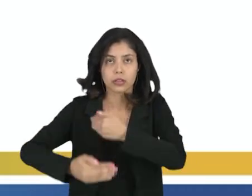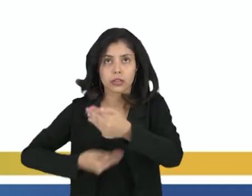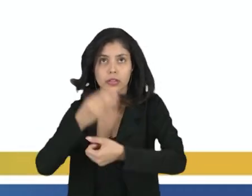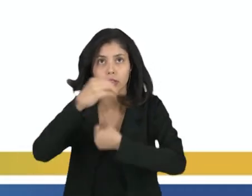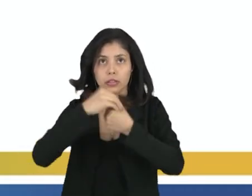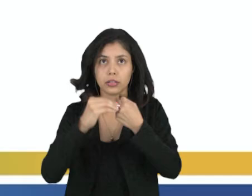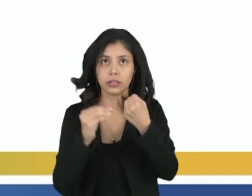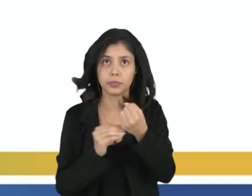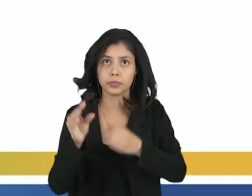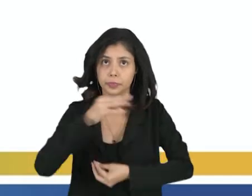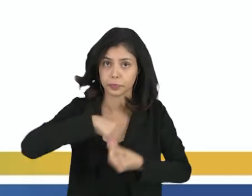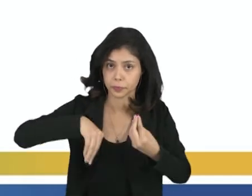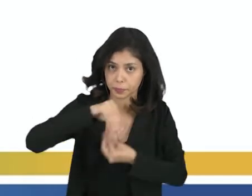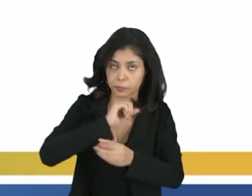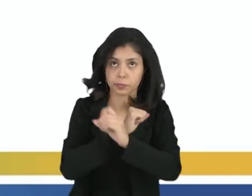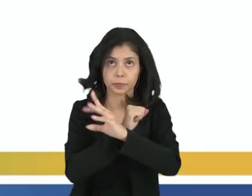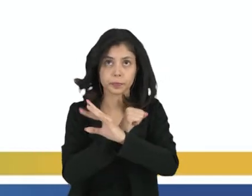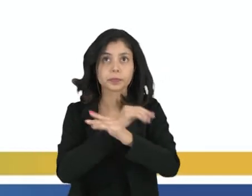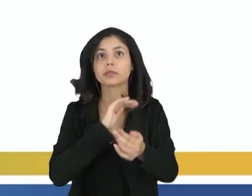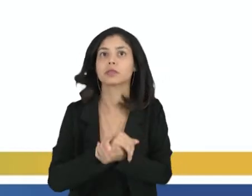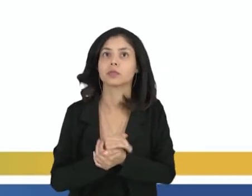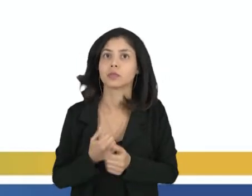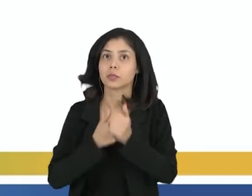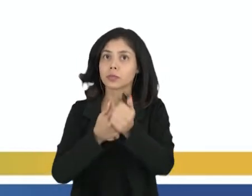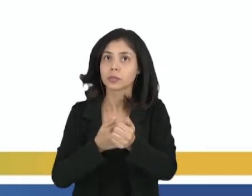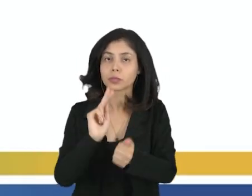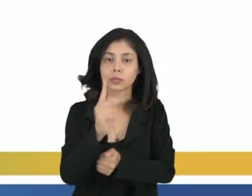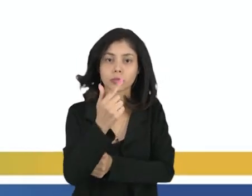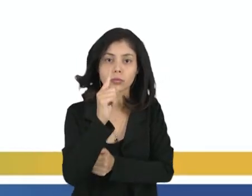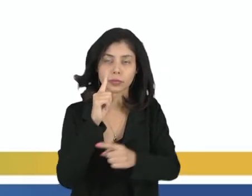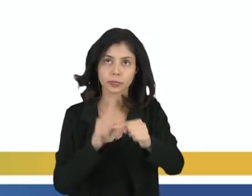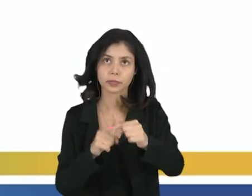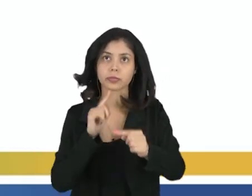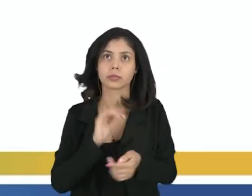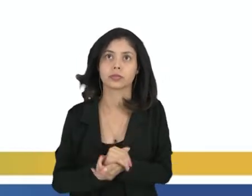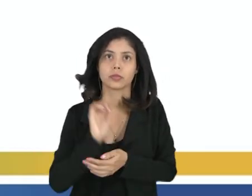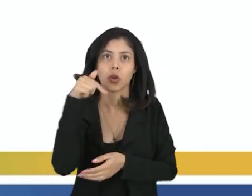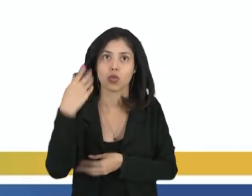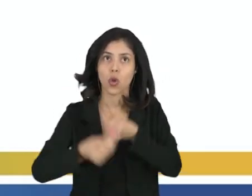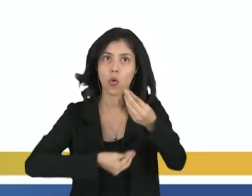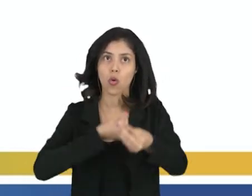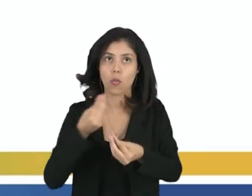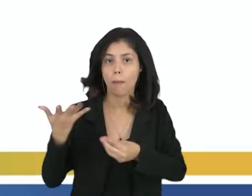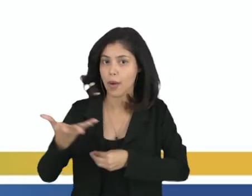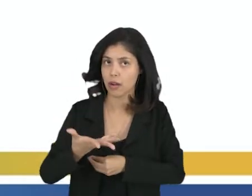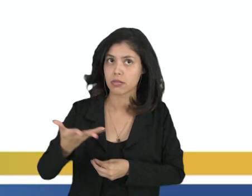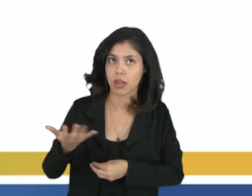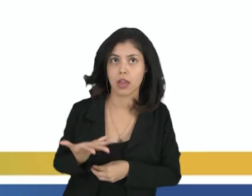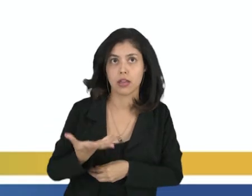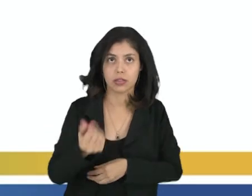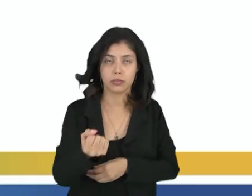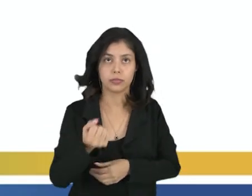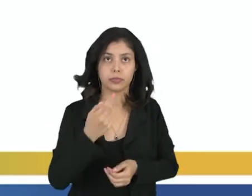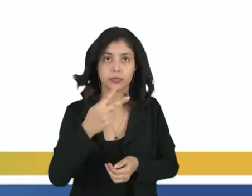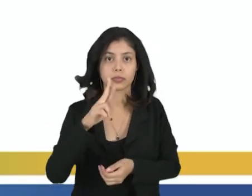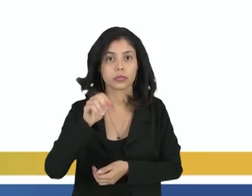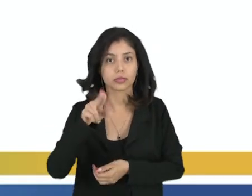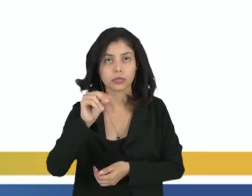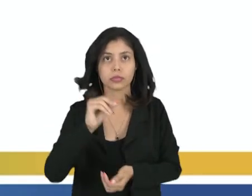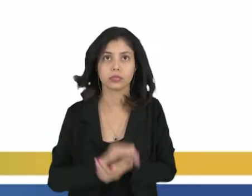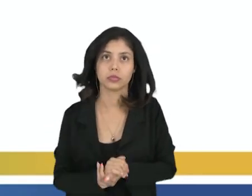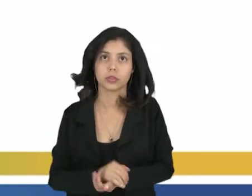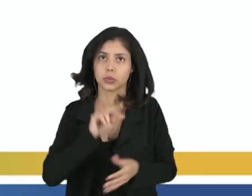processo, uma molécula de água age como ácido, doando um próton, e a outra age como base, recebendo o próton, ok?